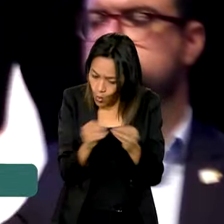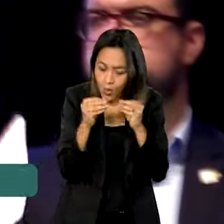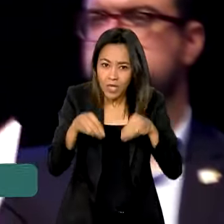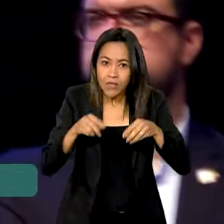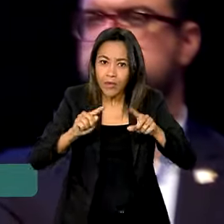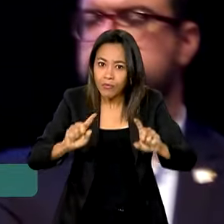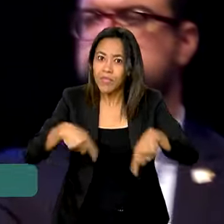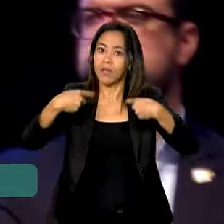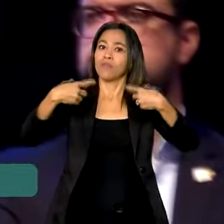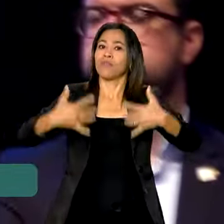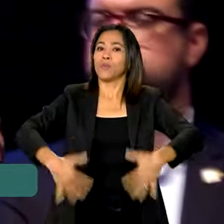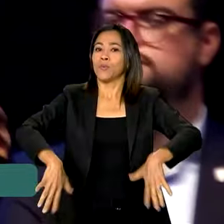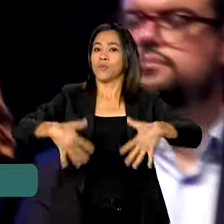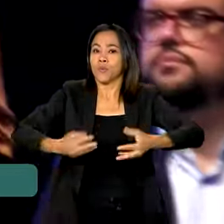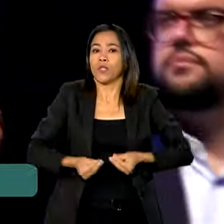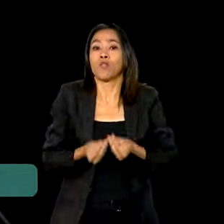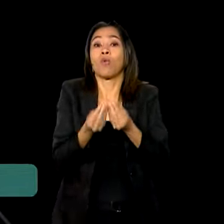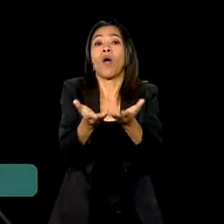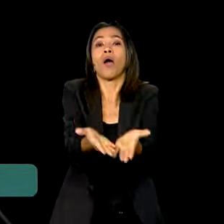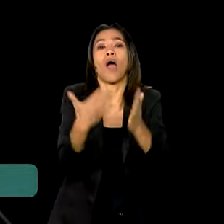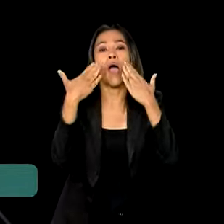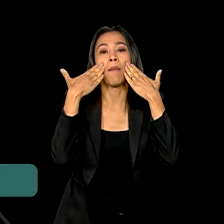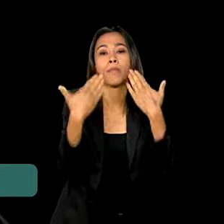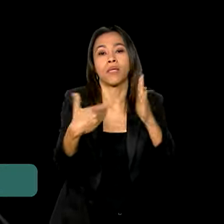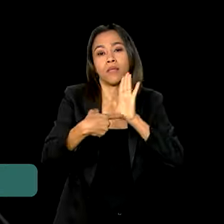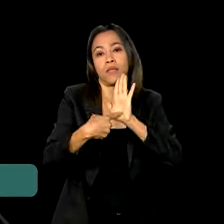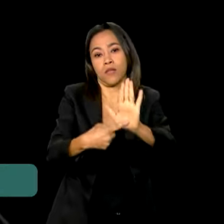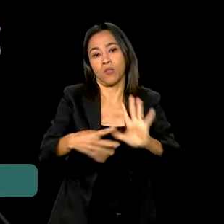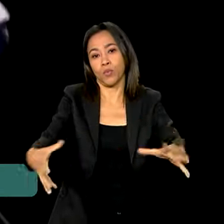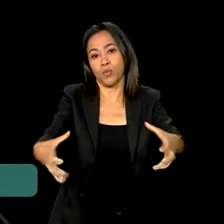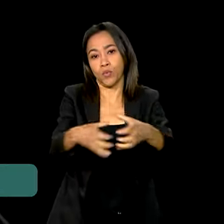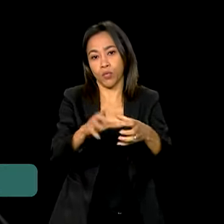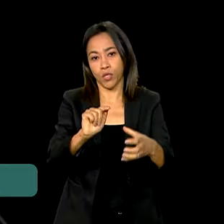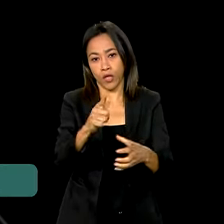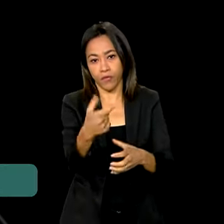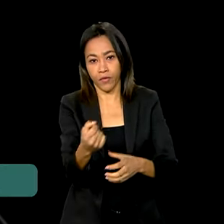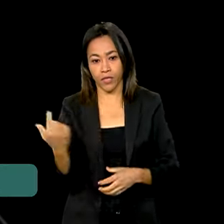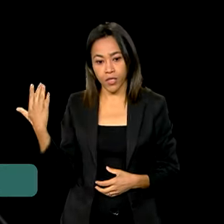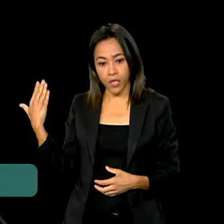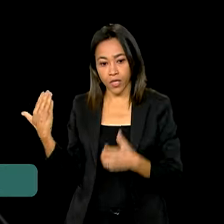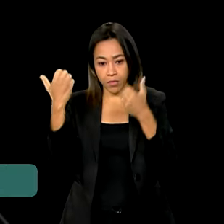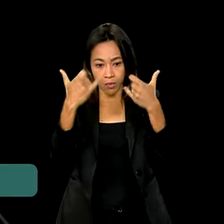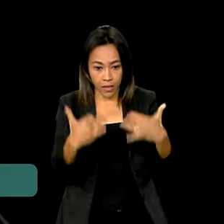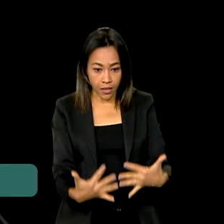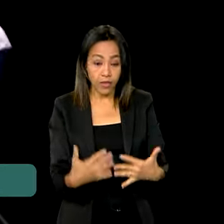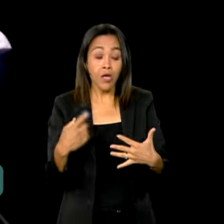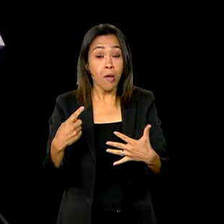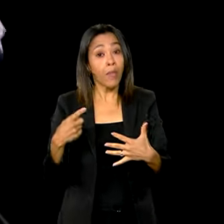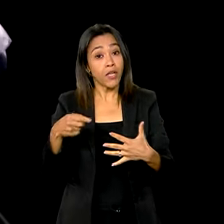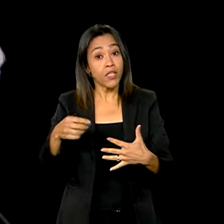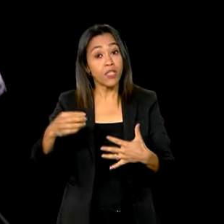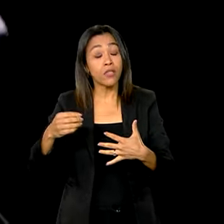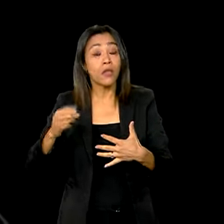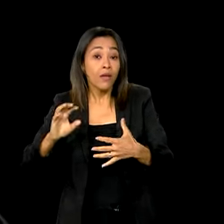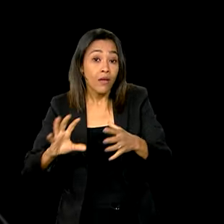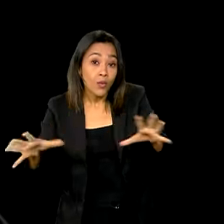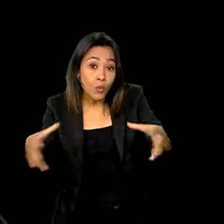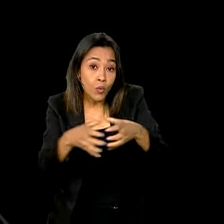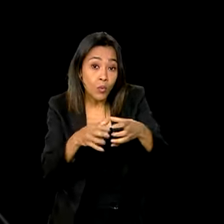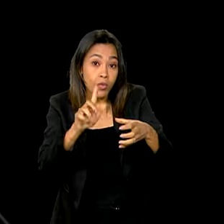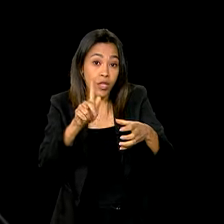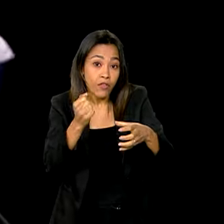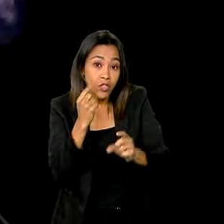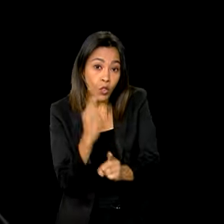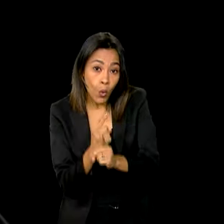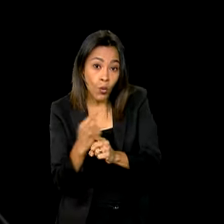que nós estamos colocando para o G20. Aproveitar para criar um processo nos próximos G20 que levem a